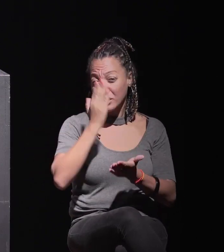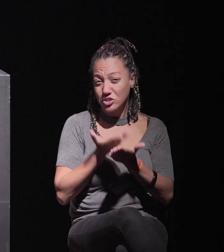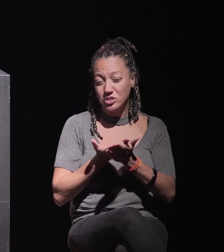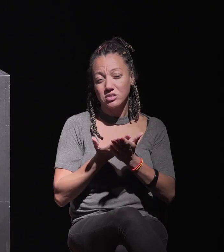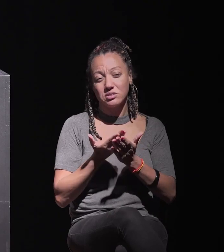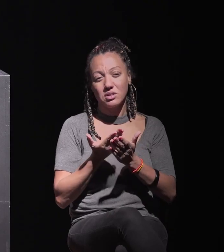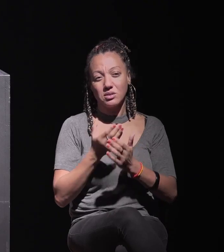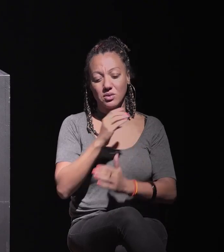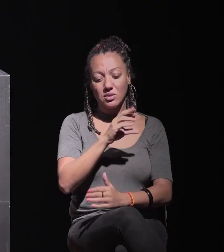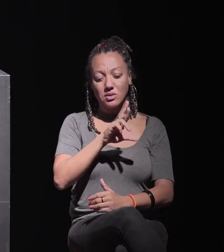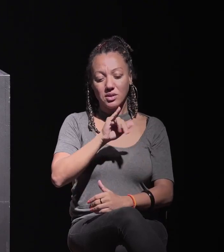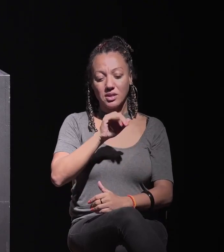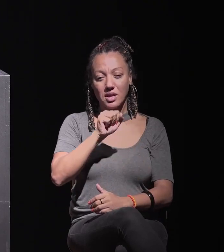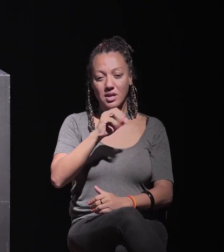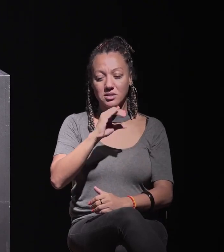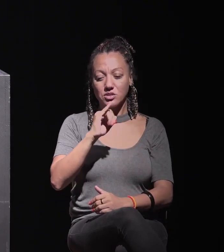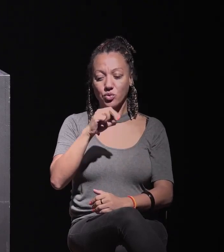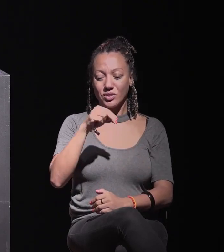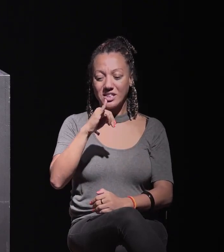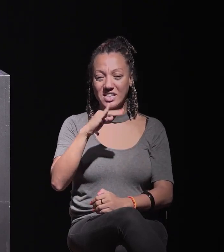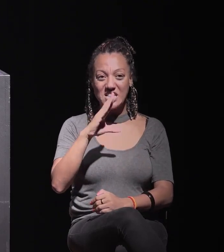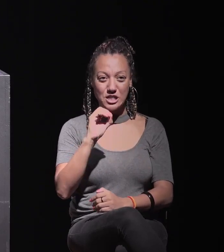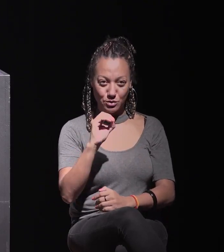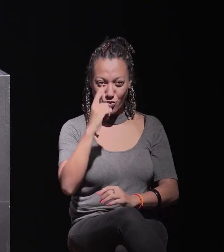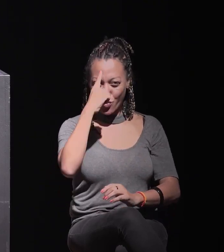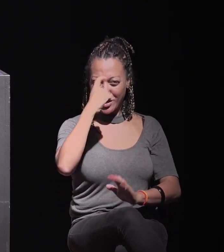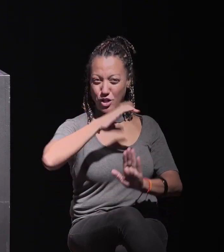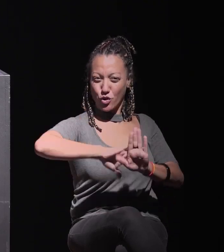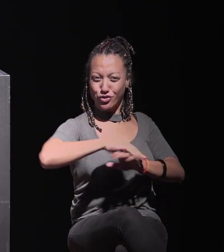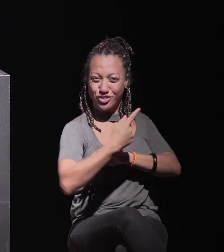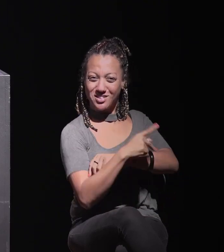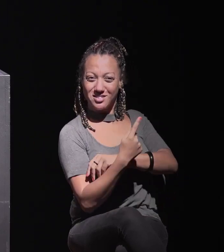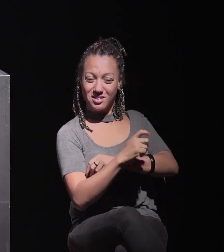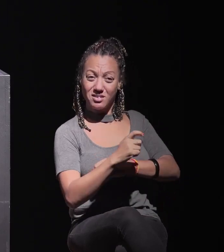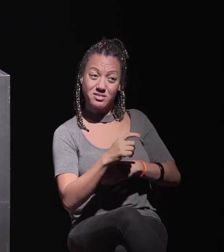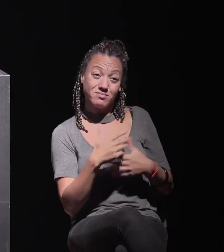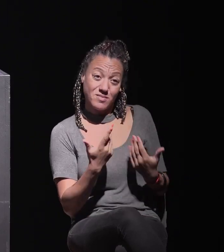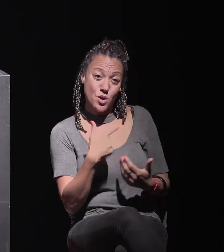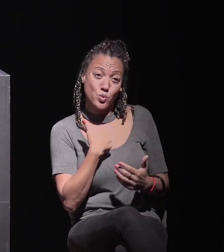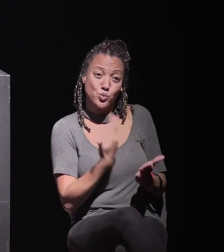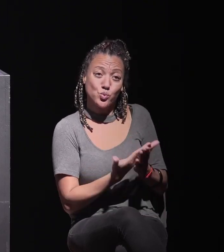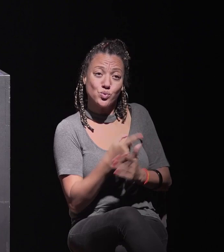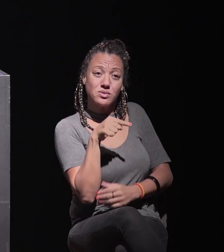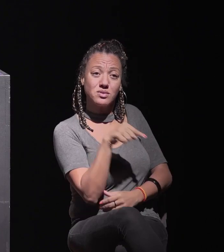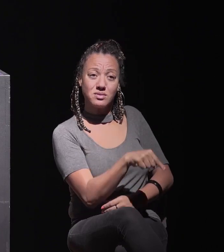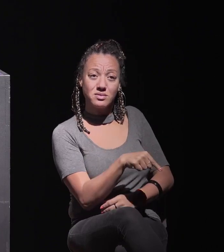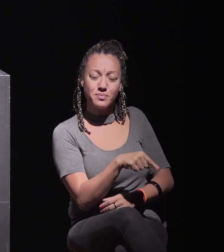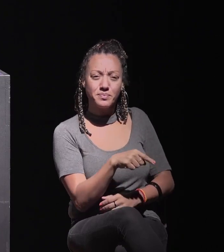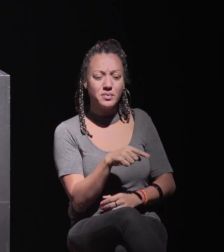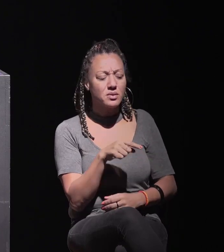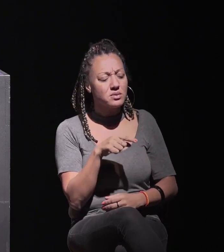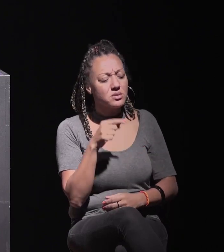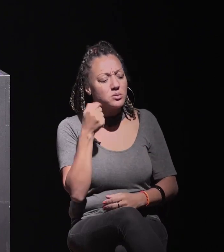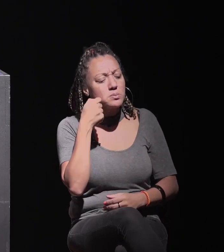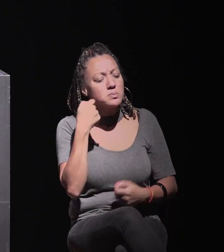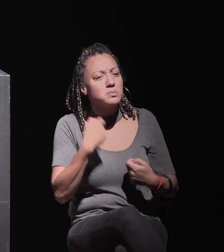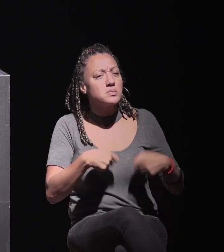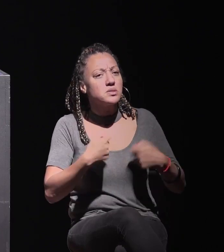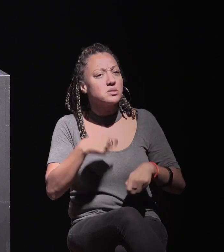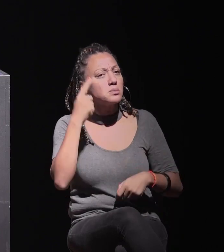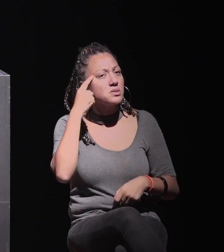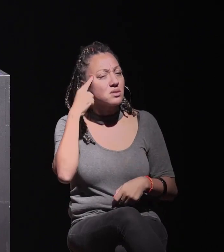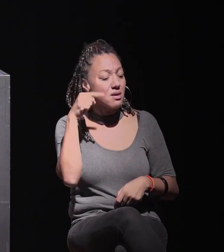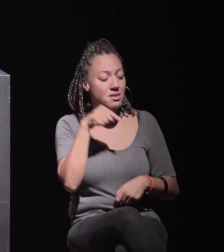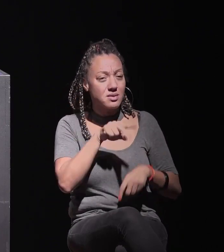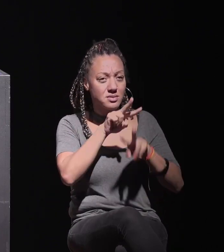aí, como uma vertente teórica. Então, acho que a gente precisa entender de onde vem e quem ganha com esses